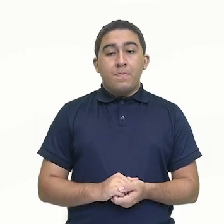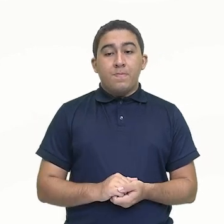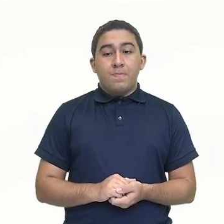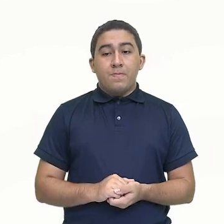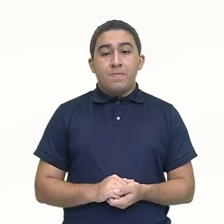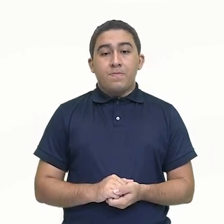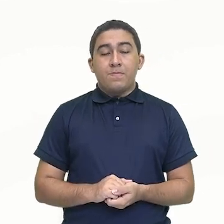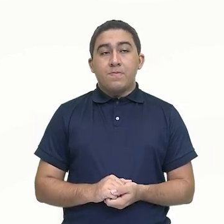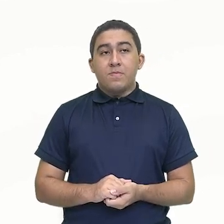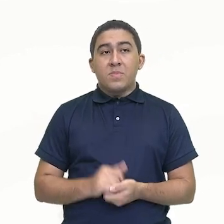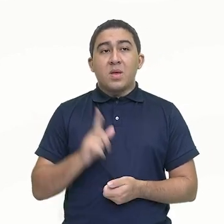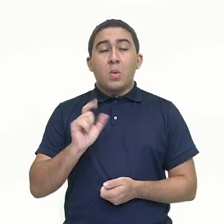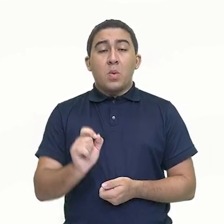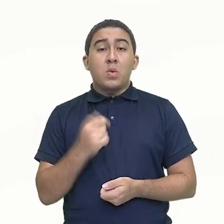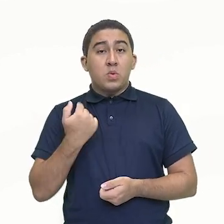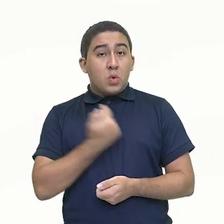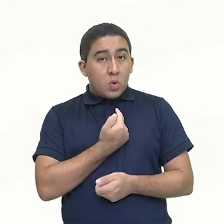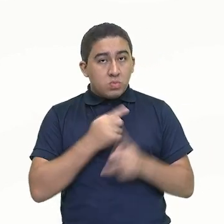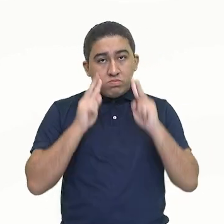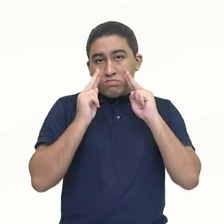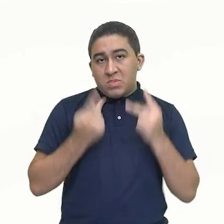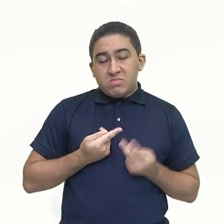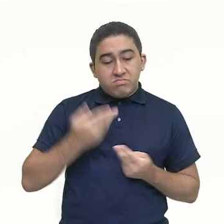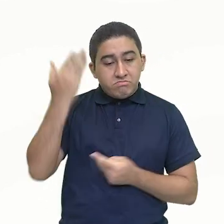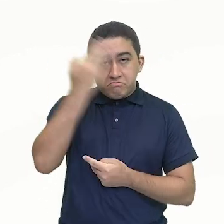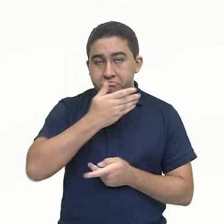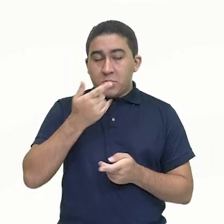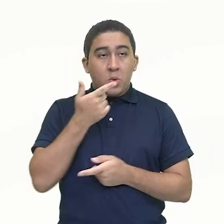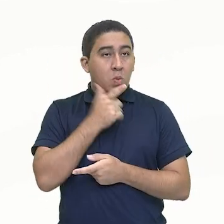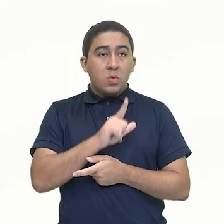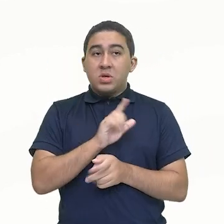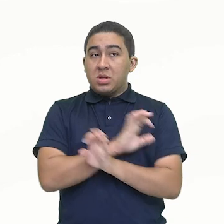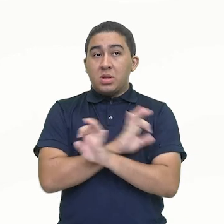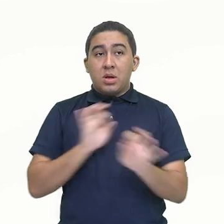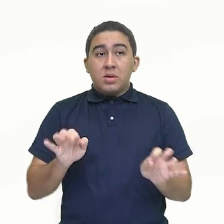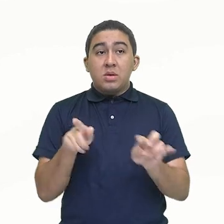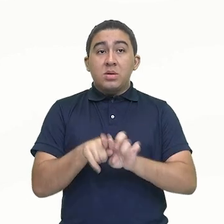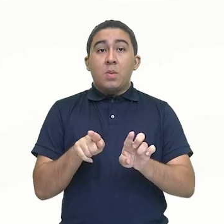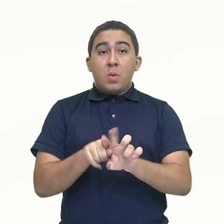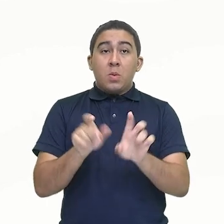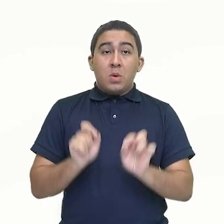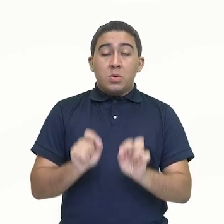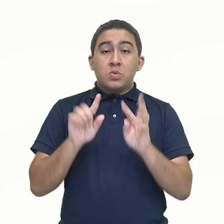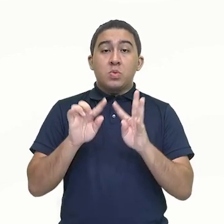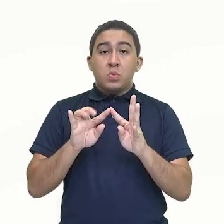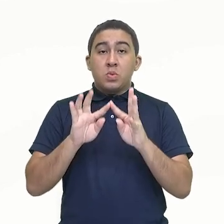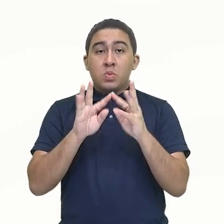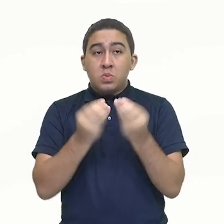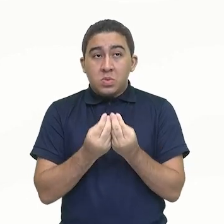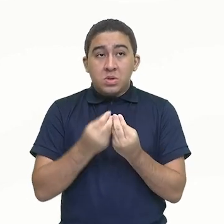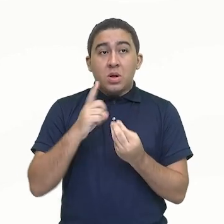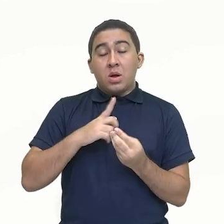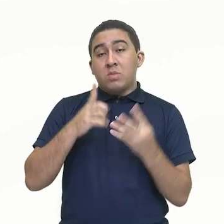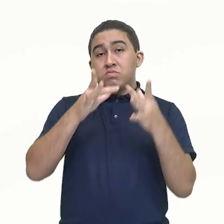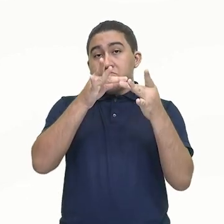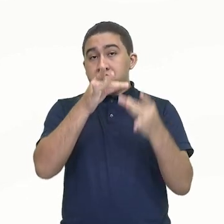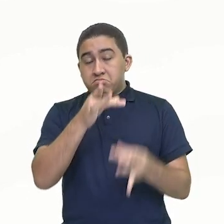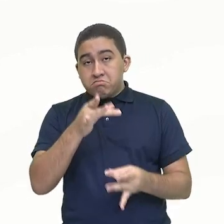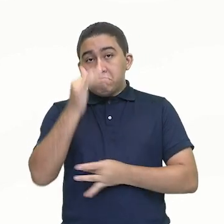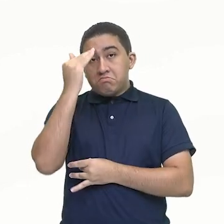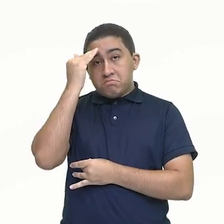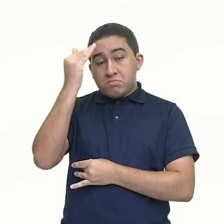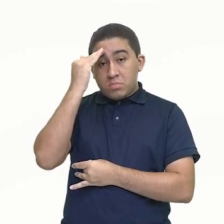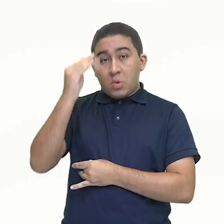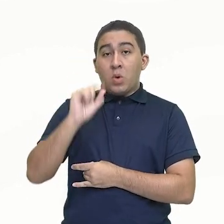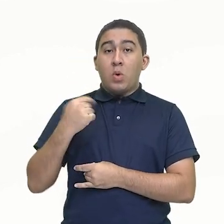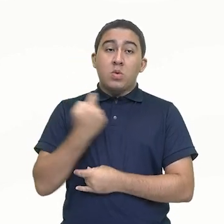digamos assim, invisíveis a olho nu, e até organismos que são mais complexos, por exemplo, nós,